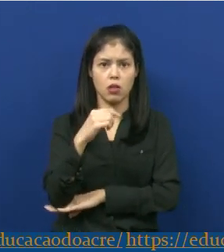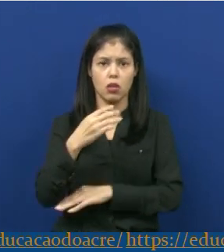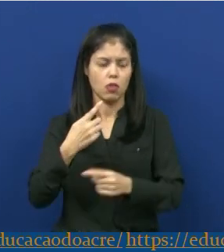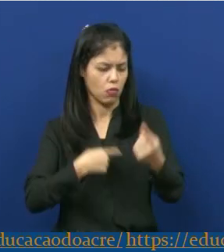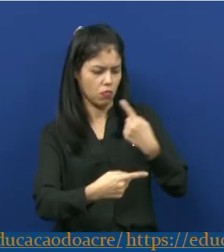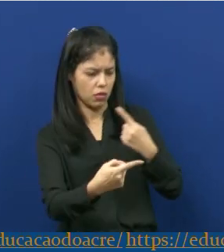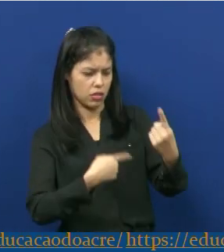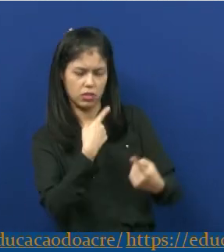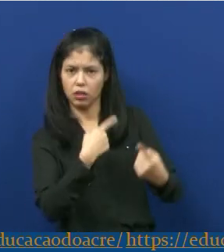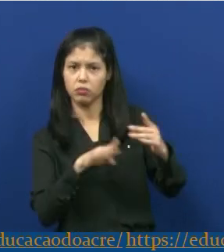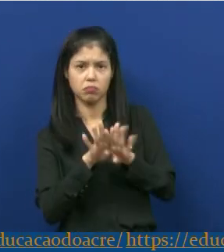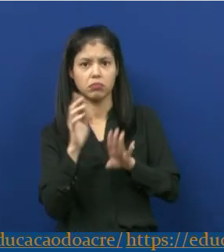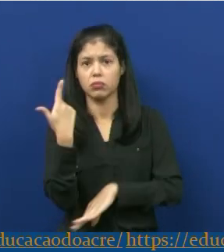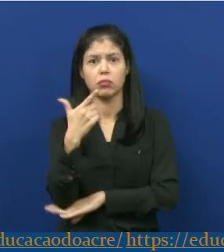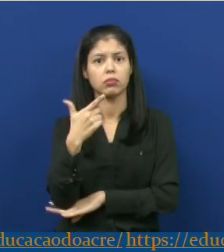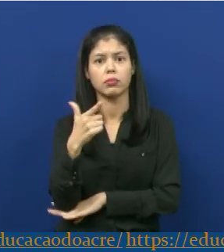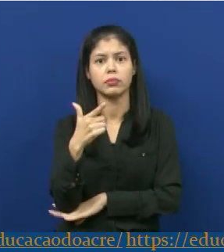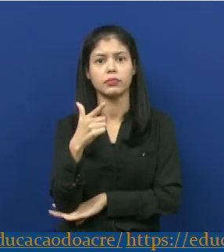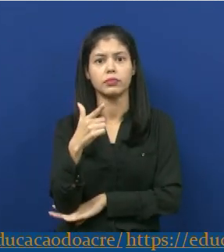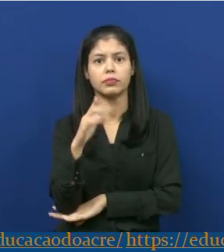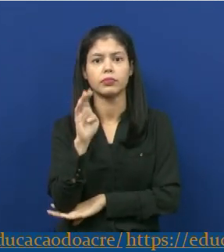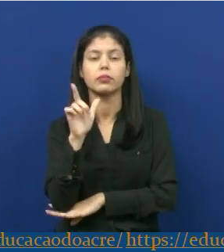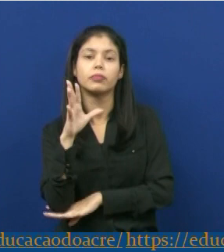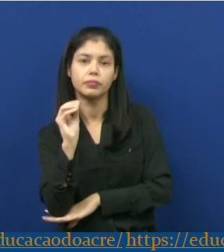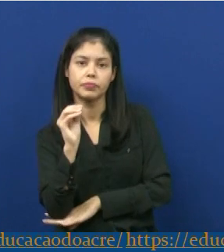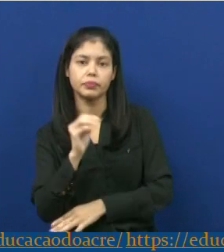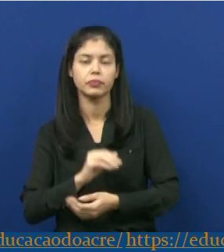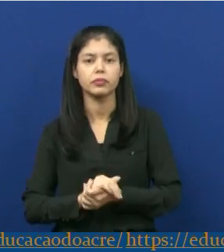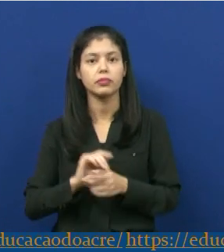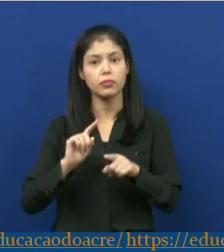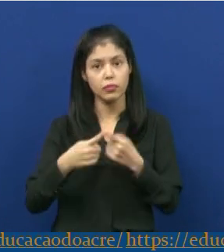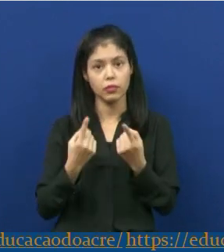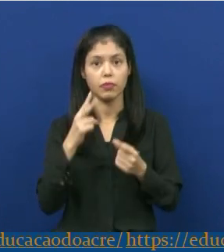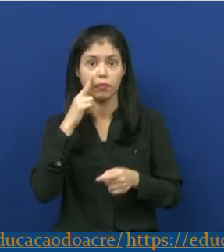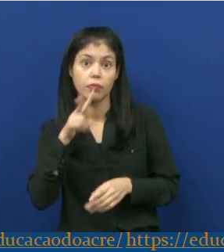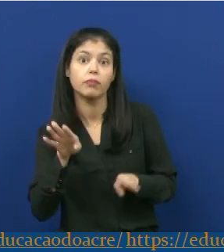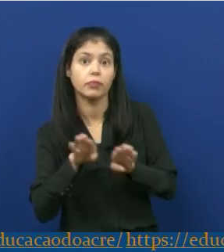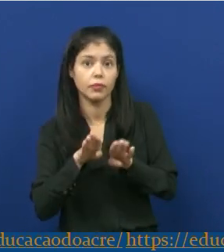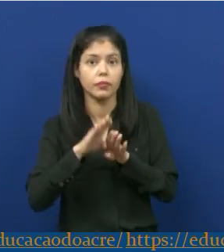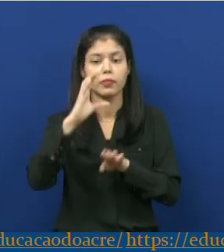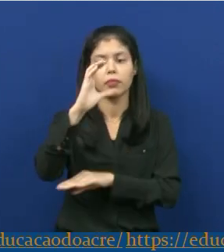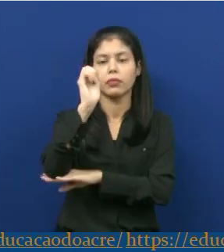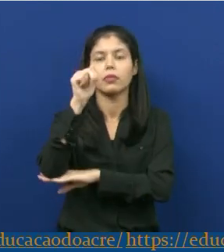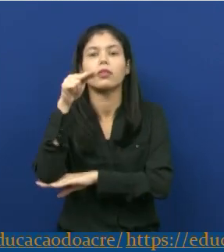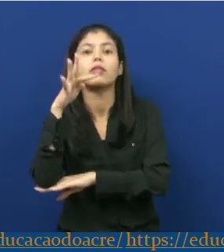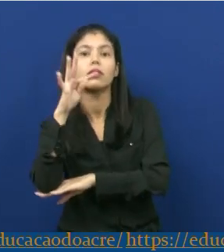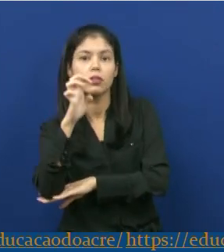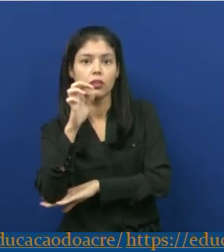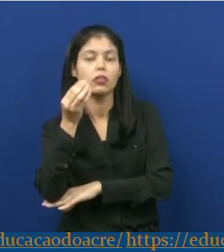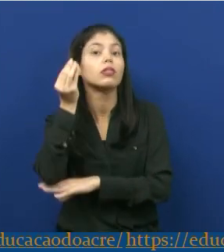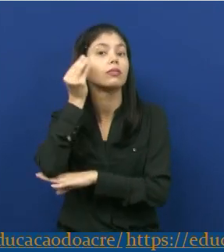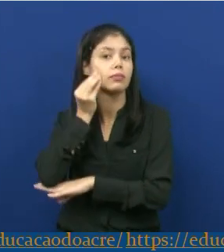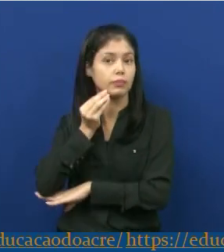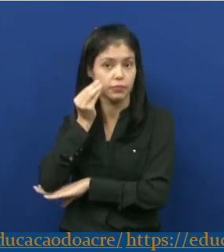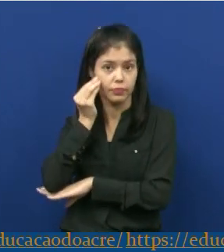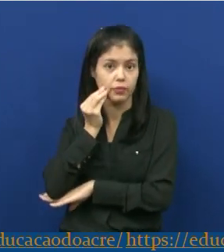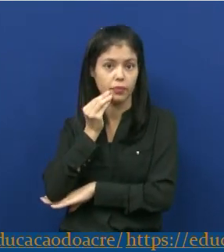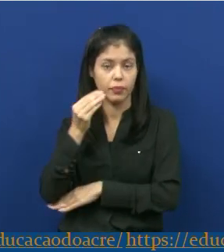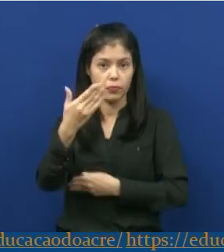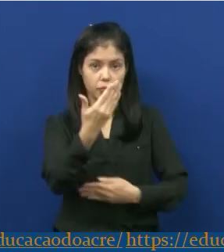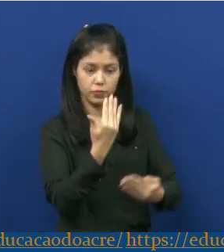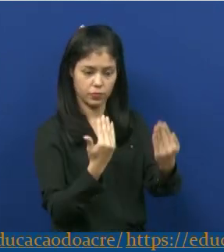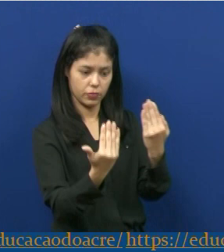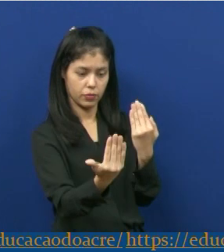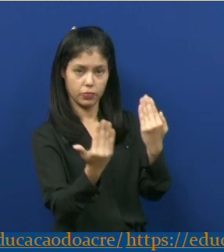há consenso acerca daquilo que é belo. Nós vimos a visão de Kant, que tenta fazer um